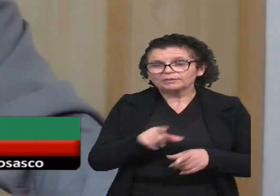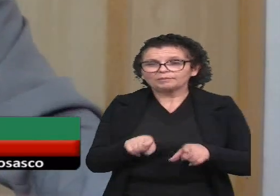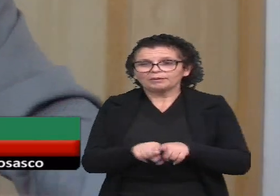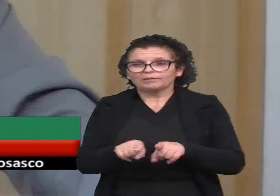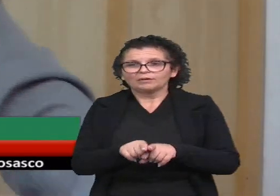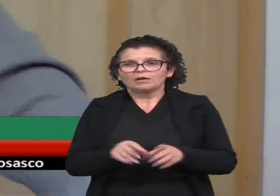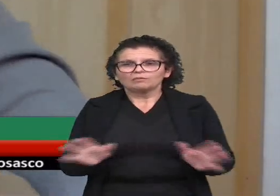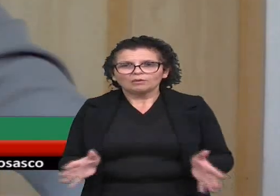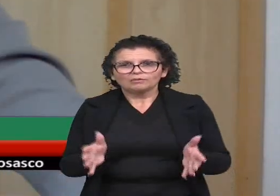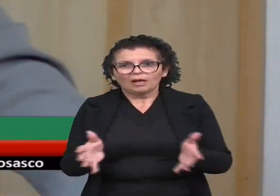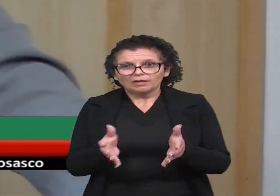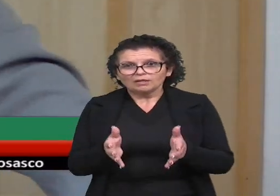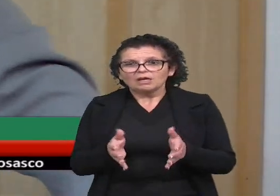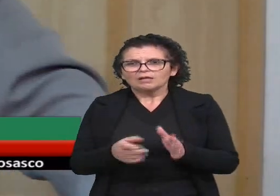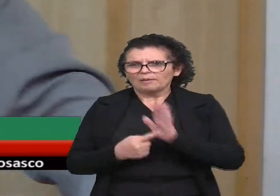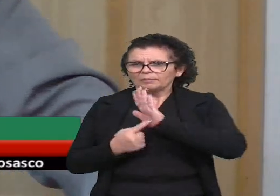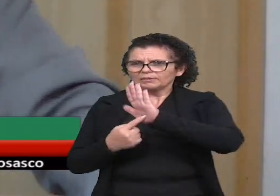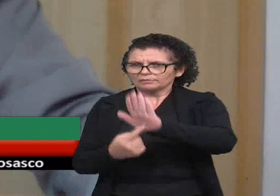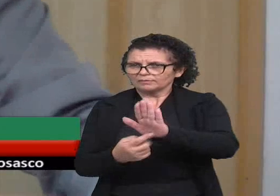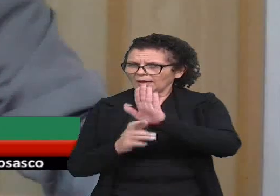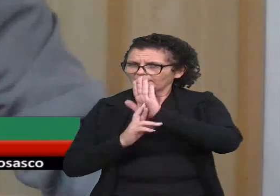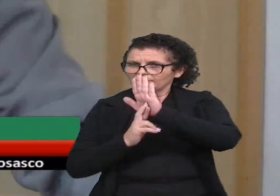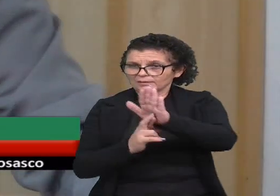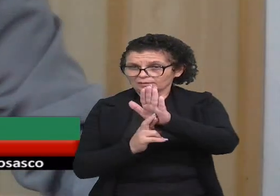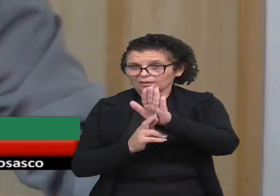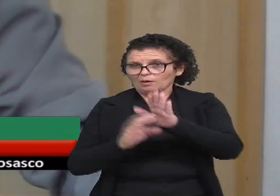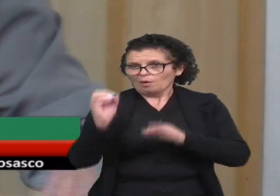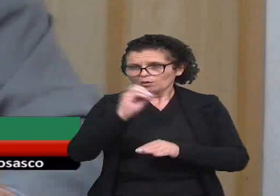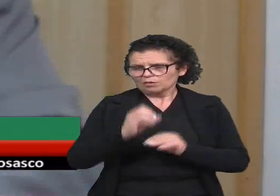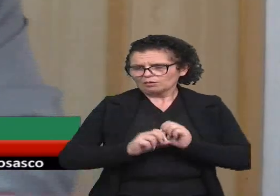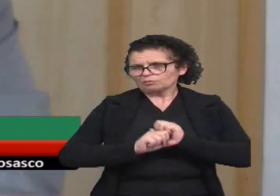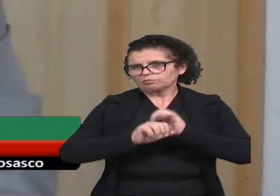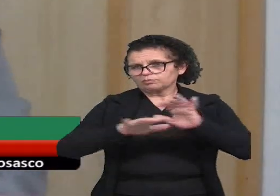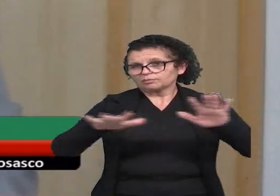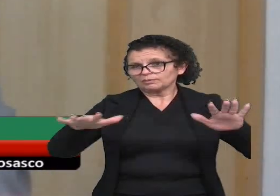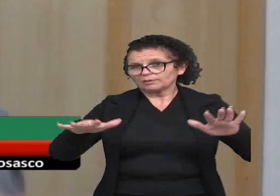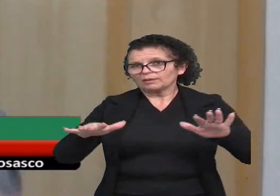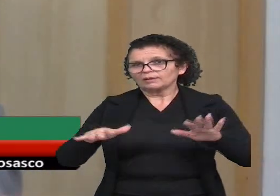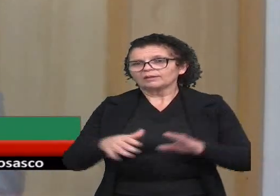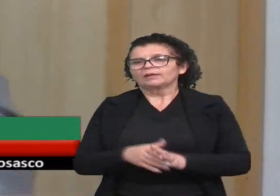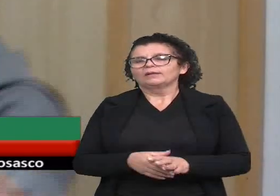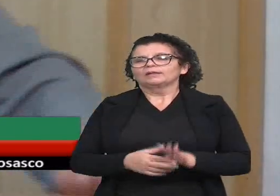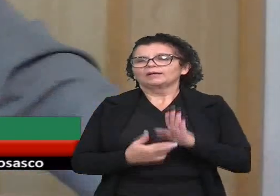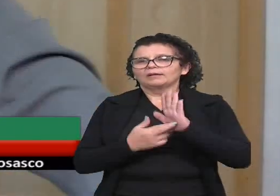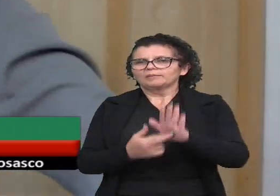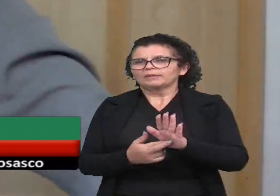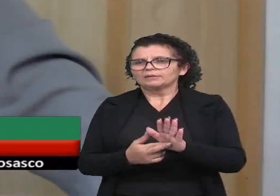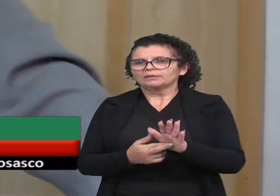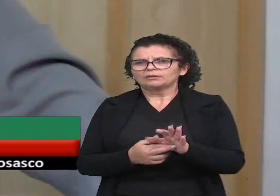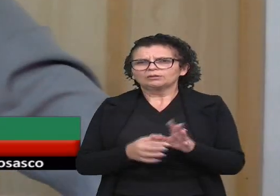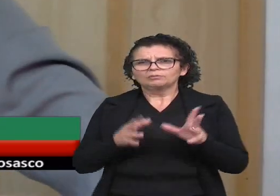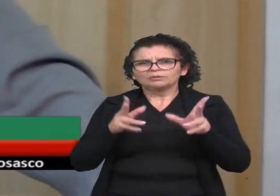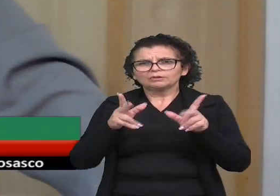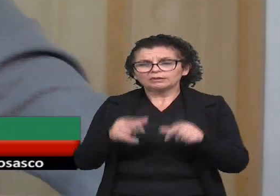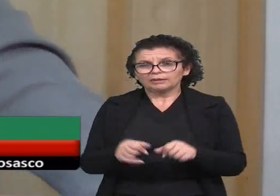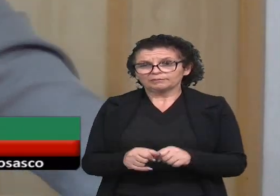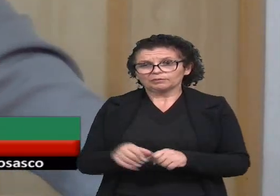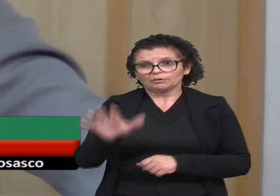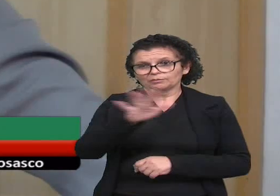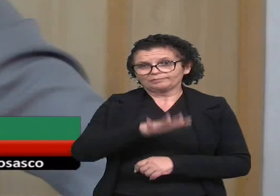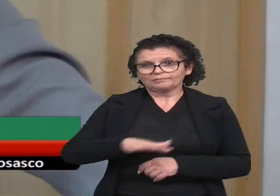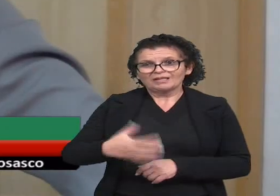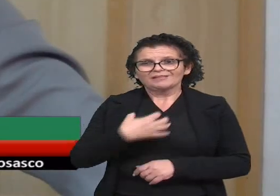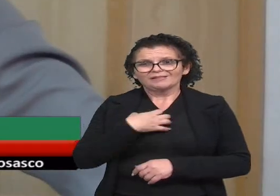e levou o nome da cidade para além de Osasco. Então, hoje, o IDM está representando o futebol amador de toda a região. E é uma